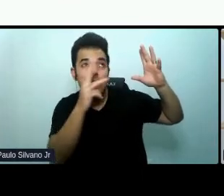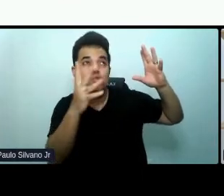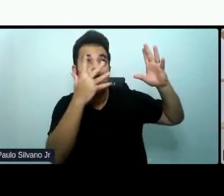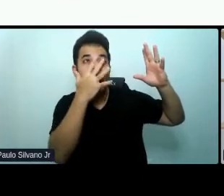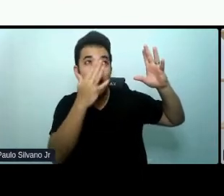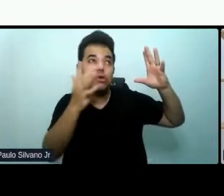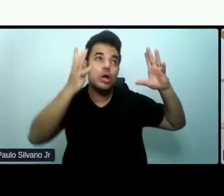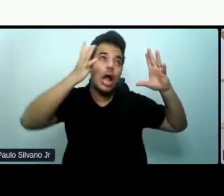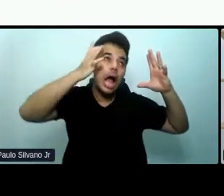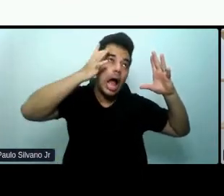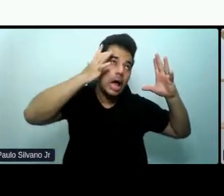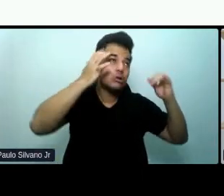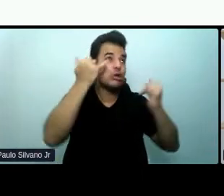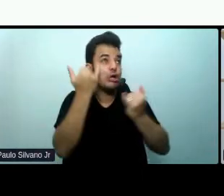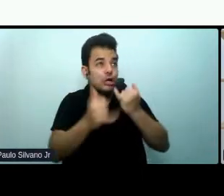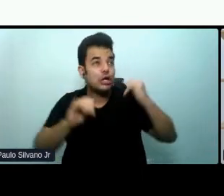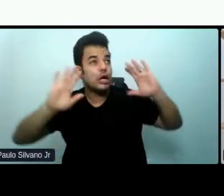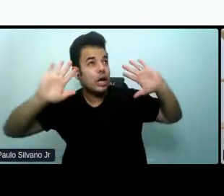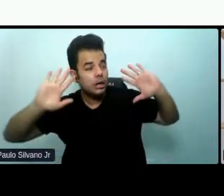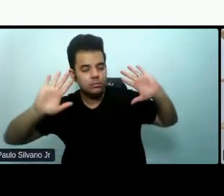vai ser muito pouco, assim.